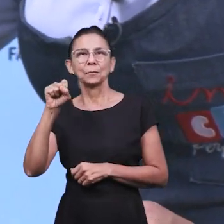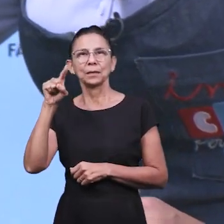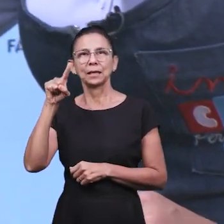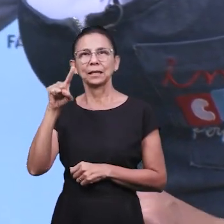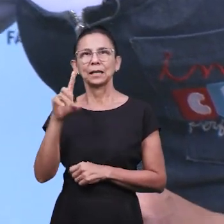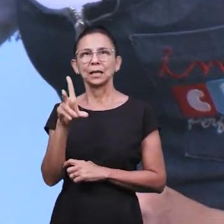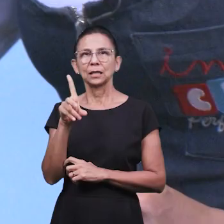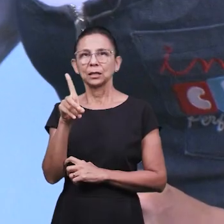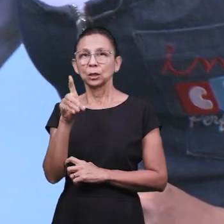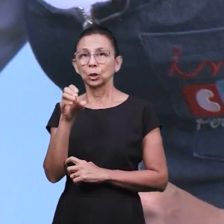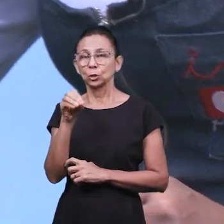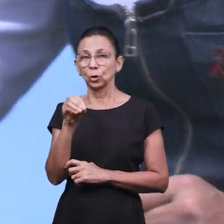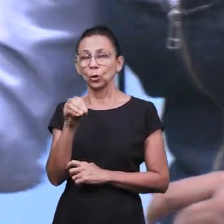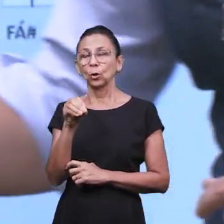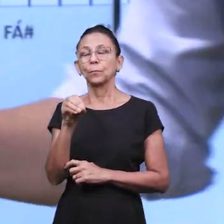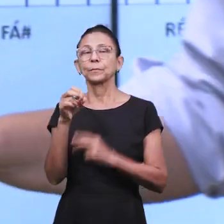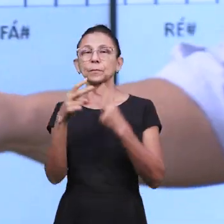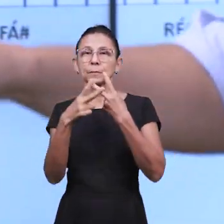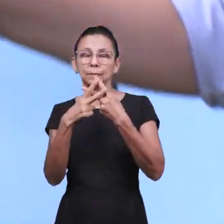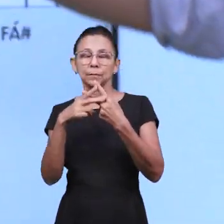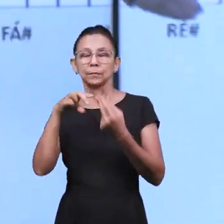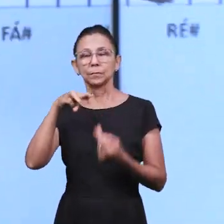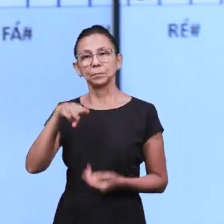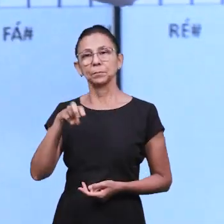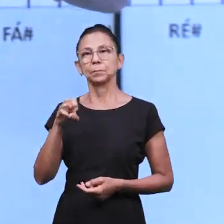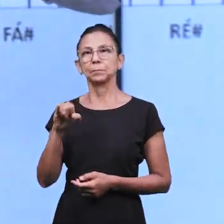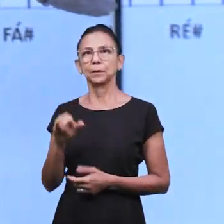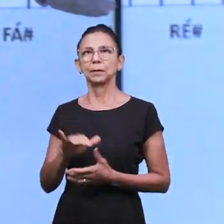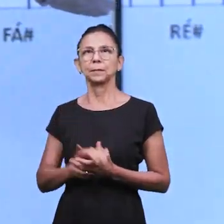Dó sustenido, Mi.